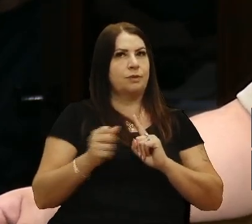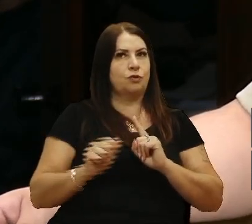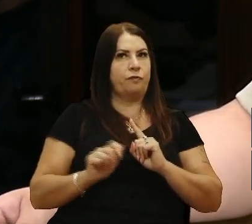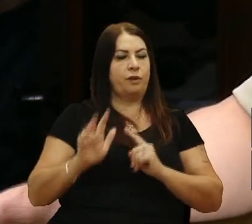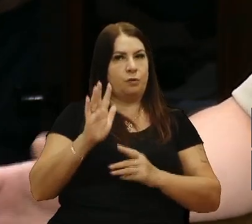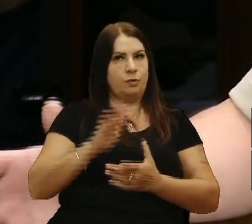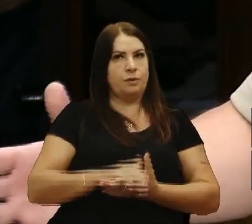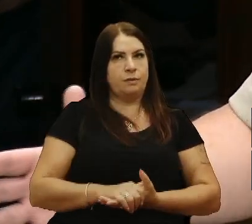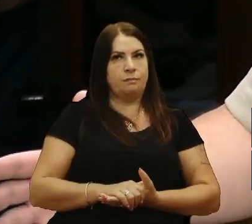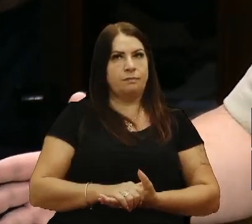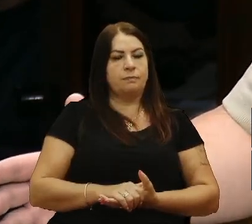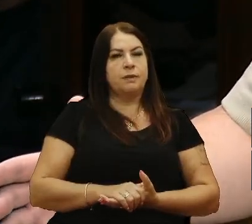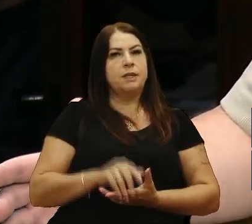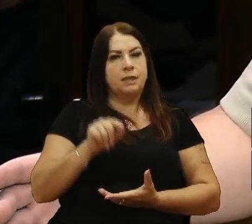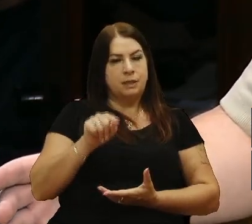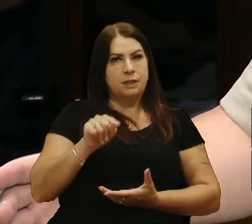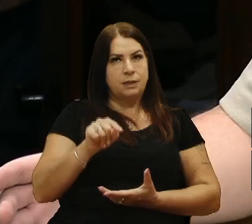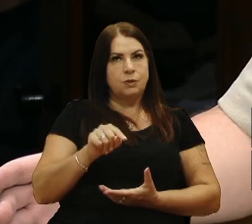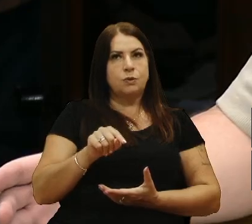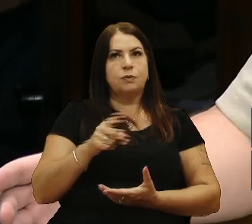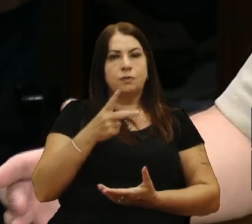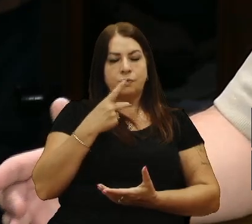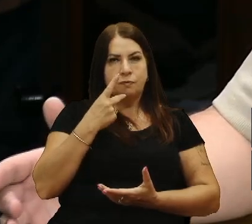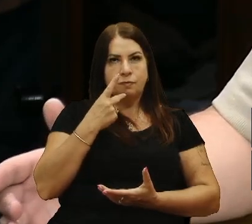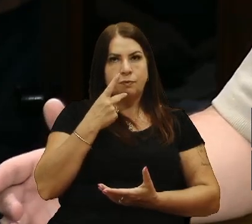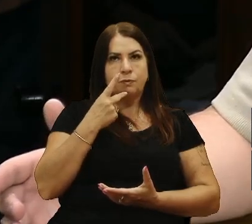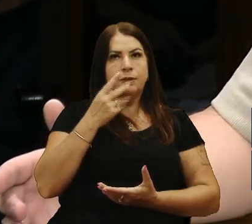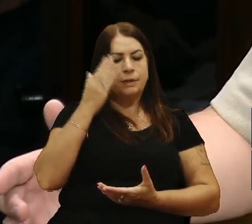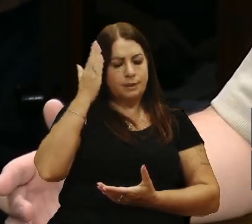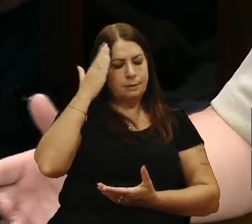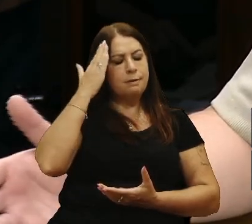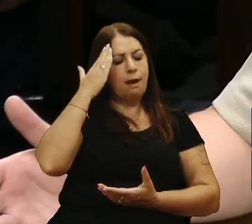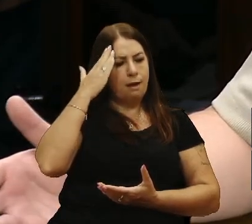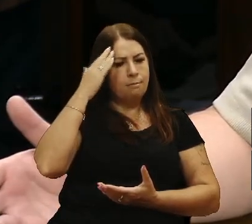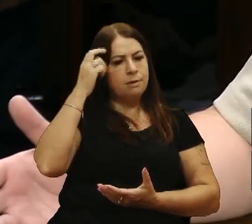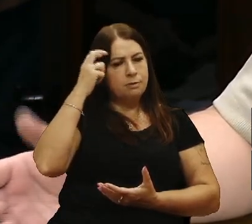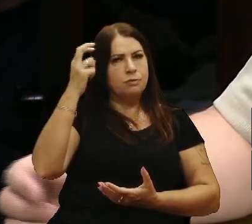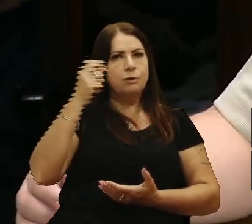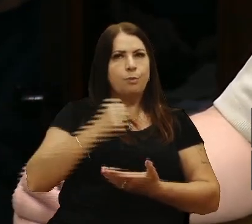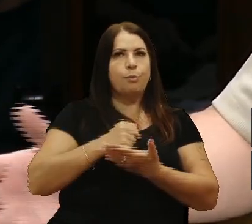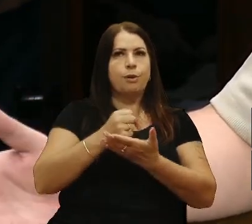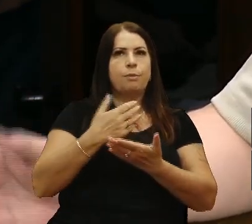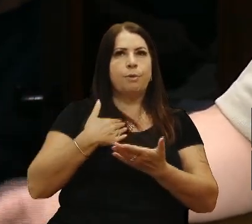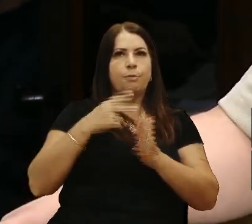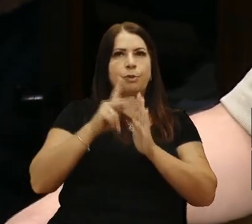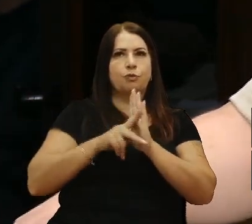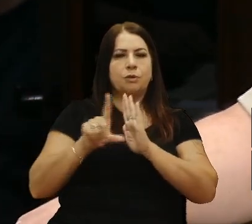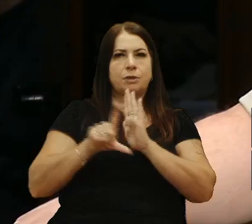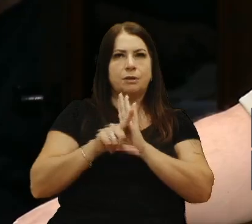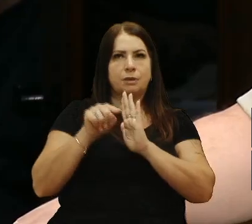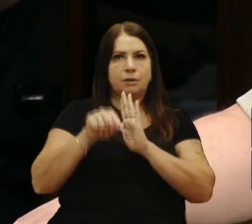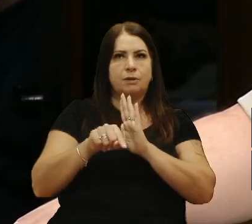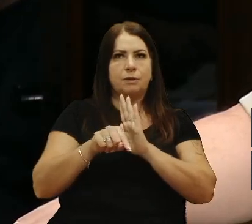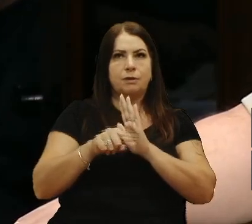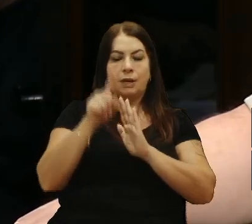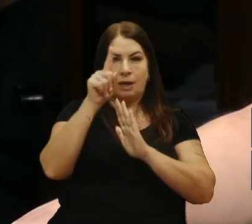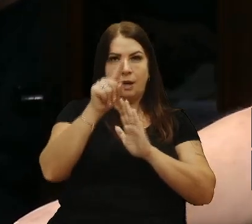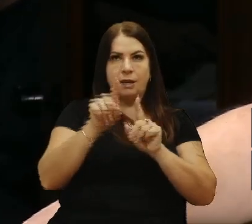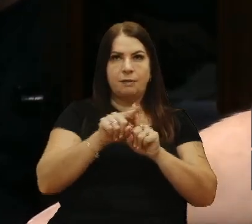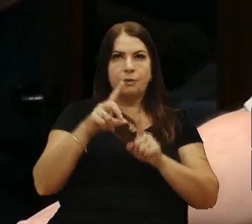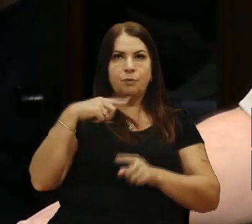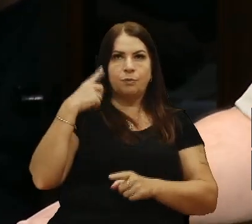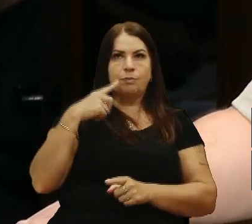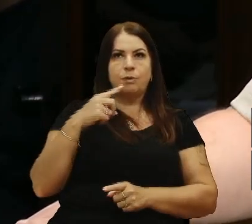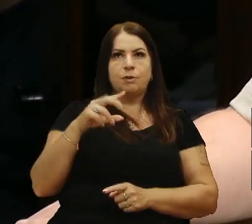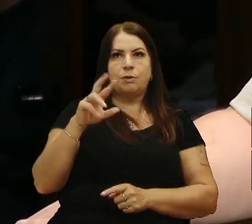valores. E ainda nesse sentido, a senhora foi muito sábia aqui em apoiar um projeto de lei que tramita dentro do Congresso Nacional, do deputado